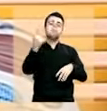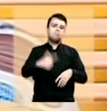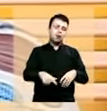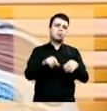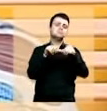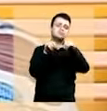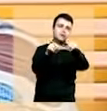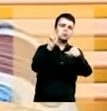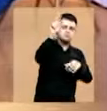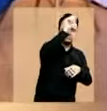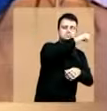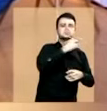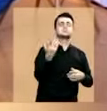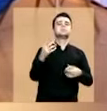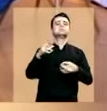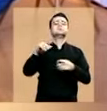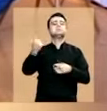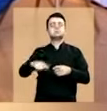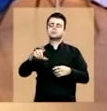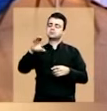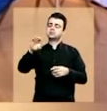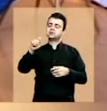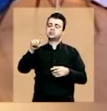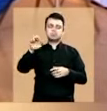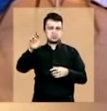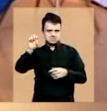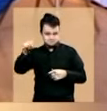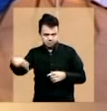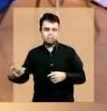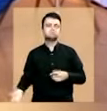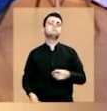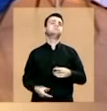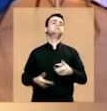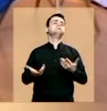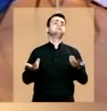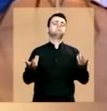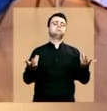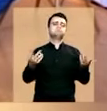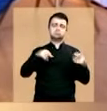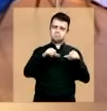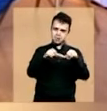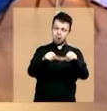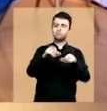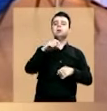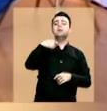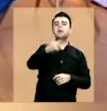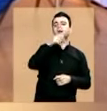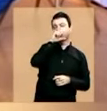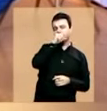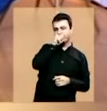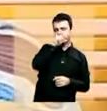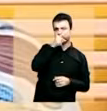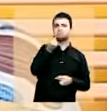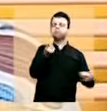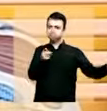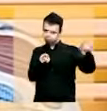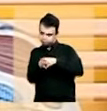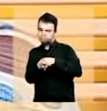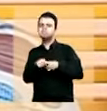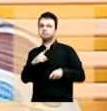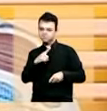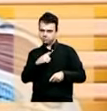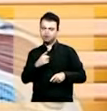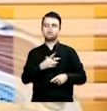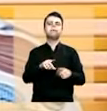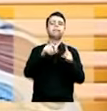supermercados, tudo que também... CEAGESP, né? CEAGESP, com certeza. Temos, no caso, o Laranjão, que é nosso